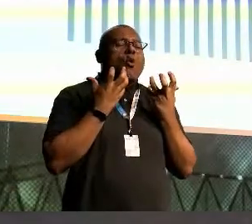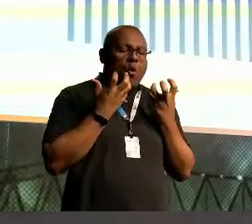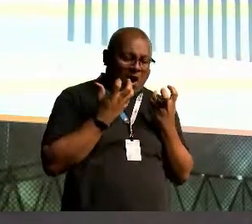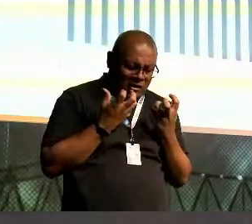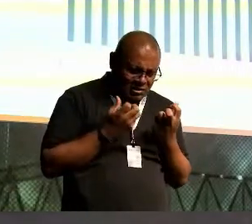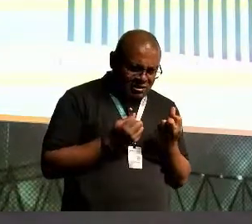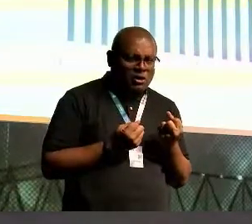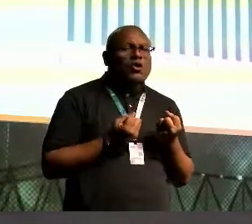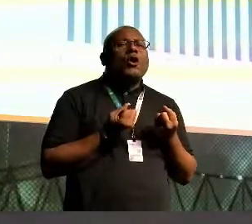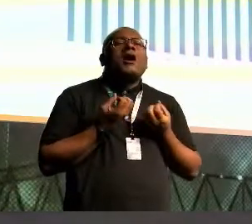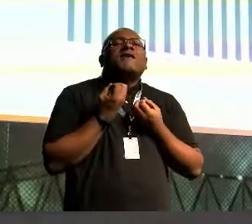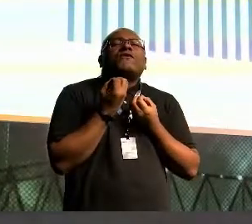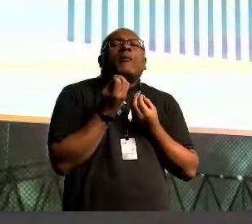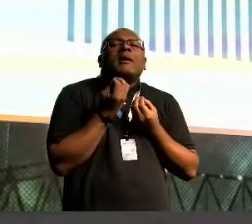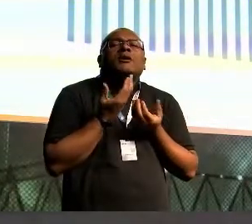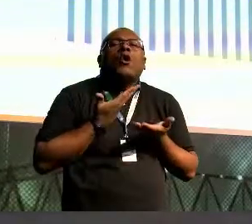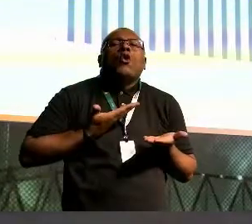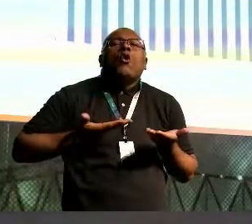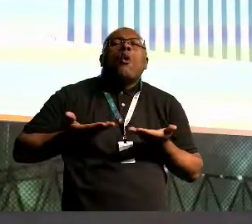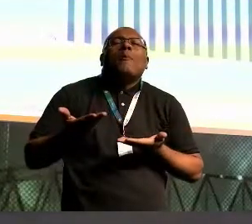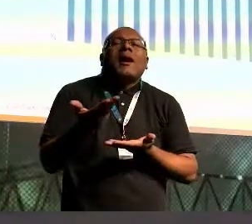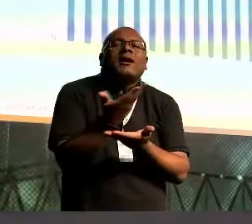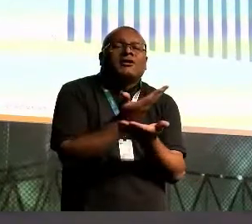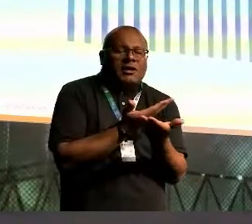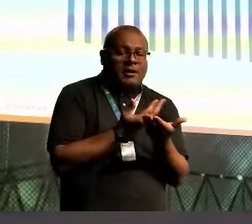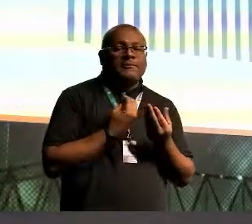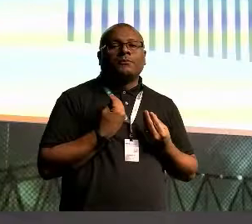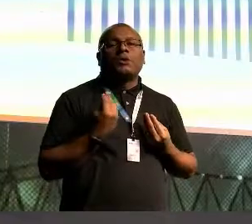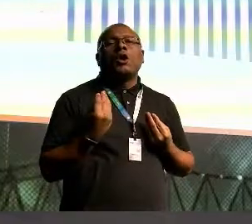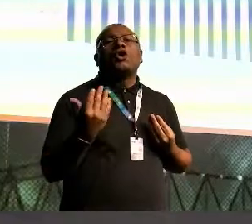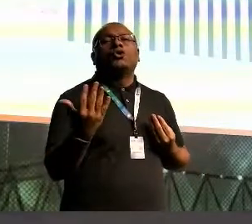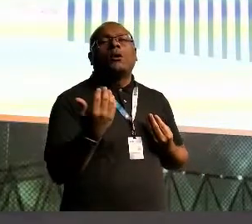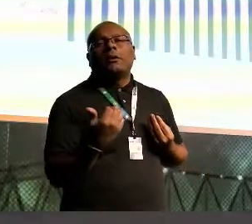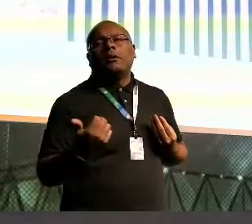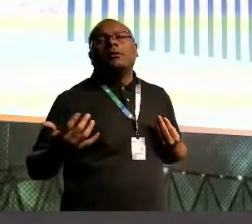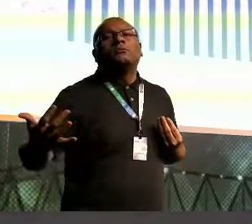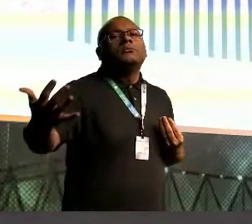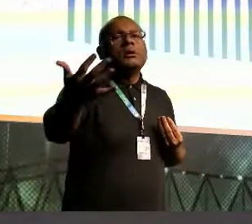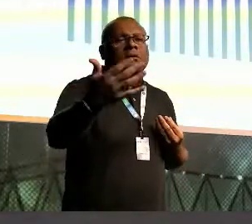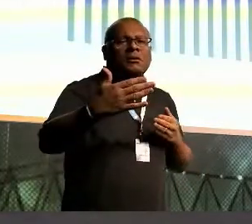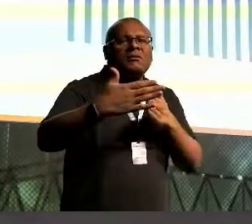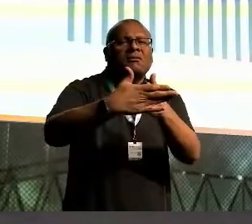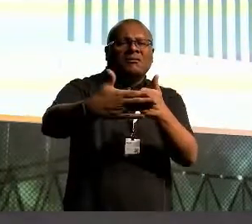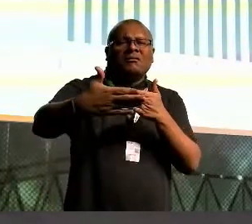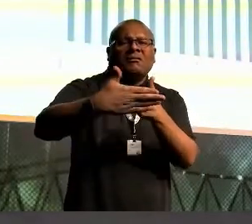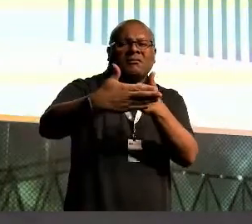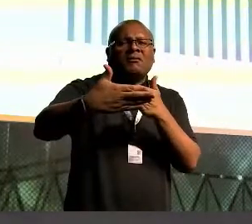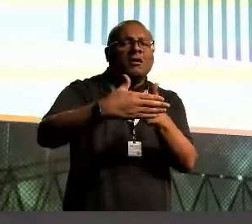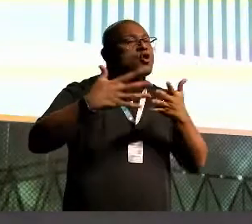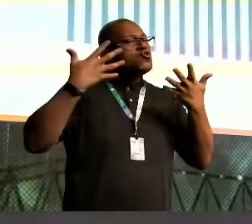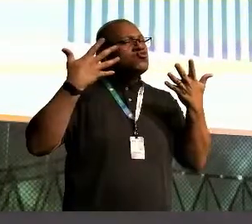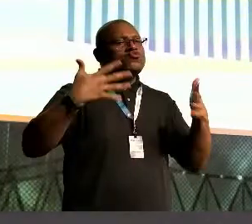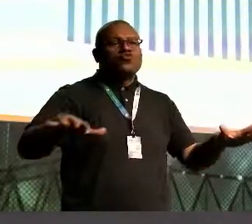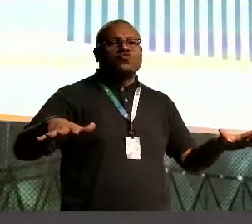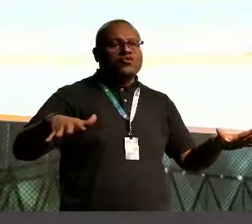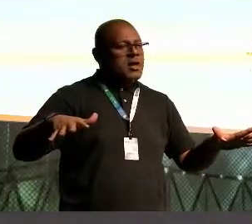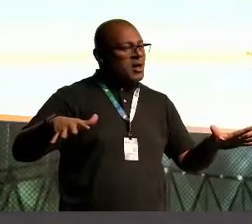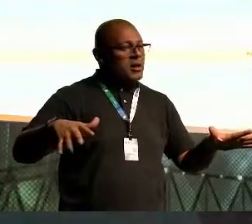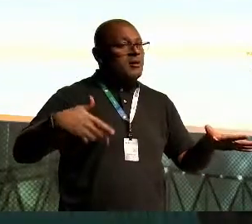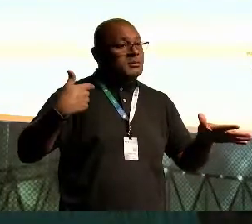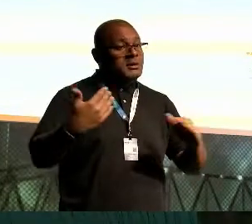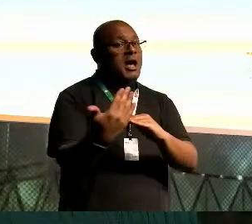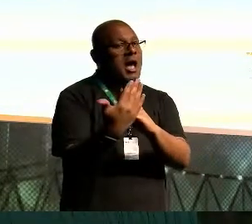ou queira concluir muito a jornada, mas caia num erro de interoperabilidade. Então, isso é bem importante também.